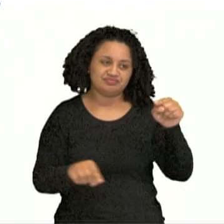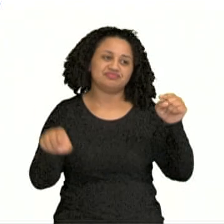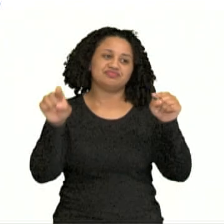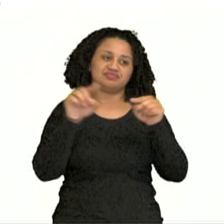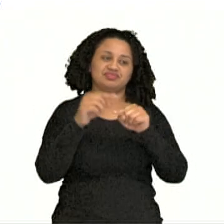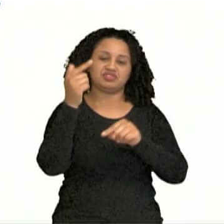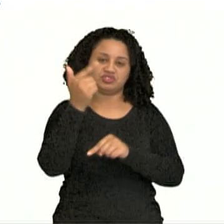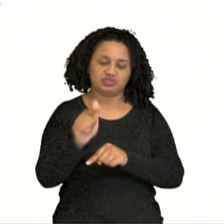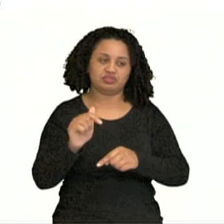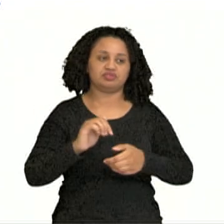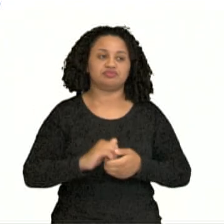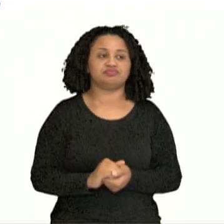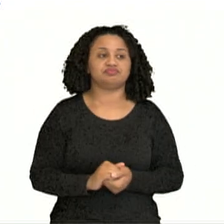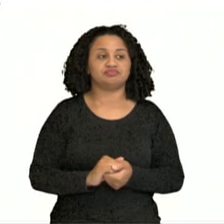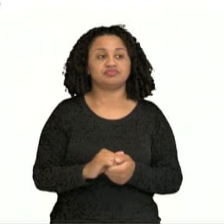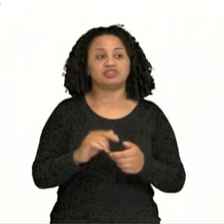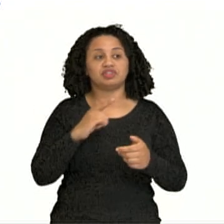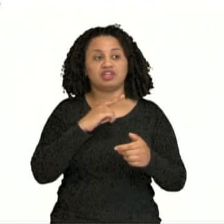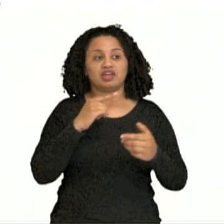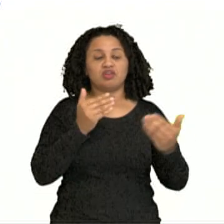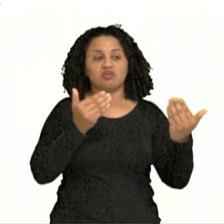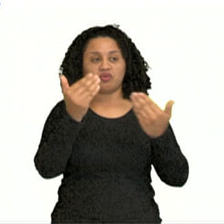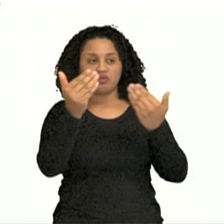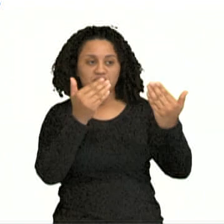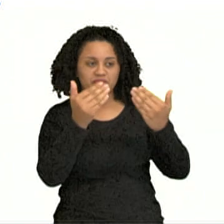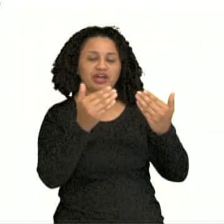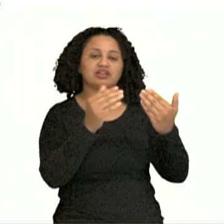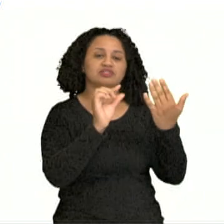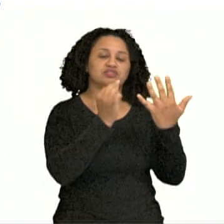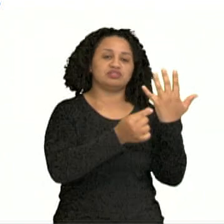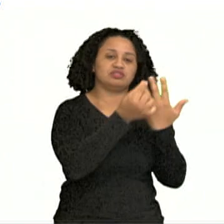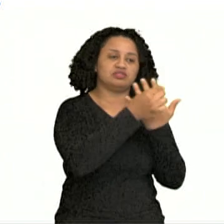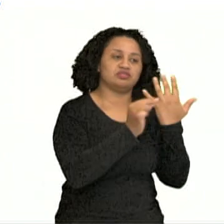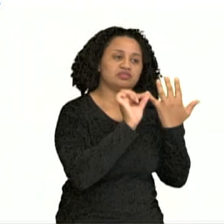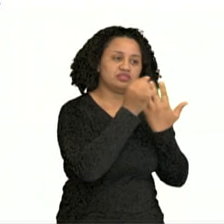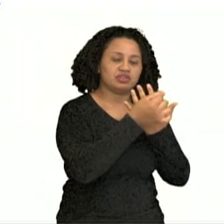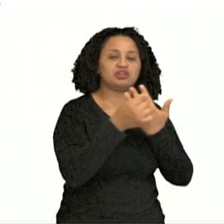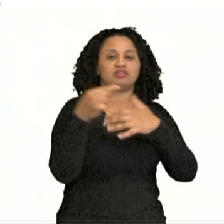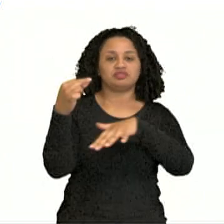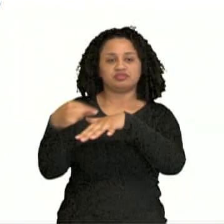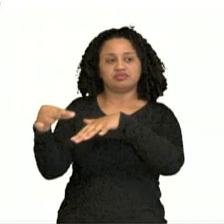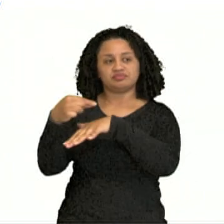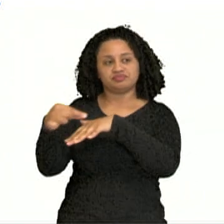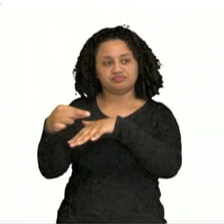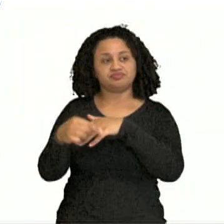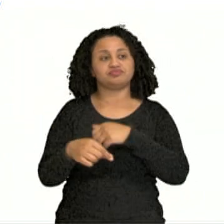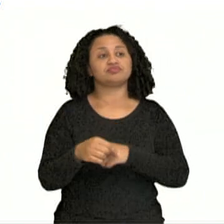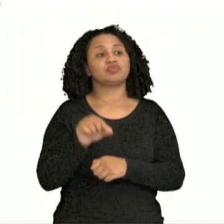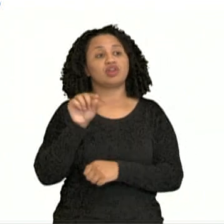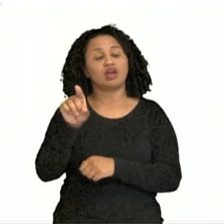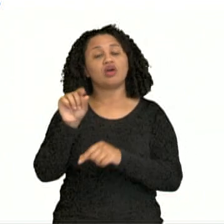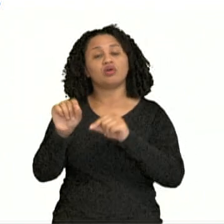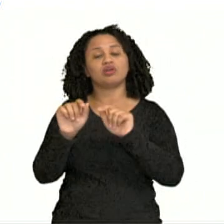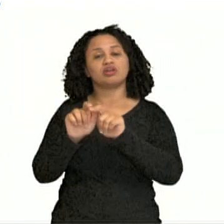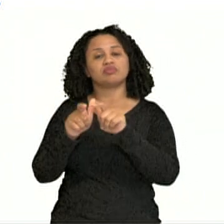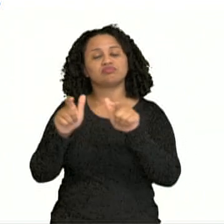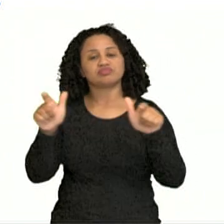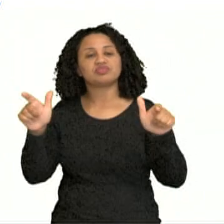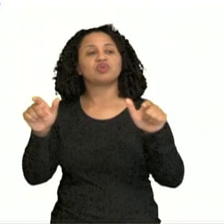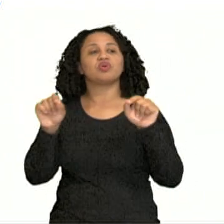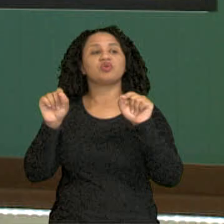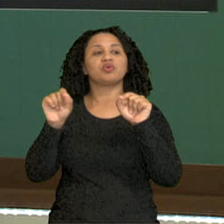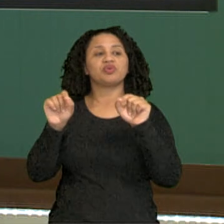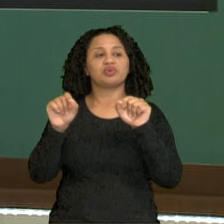recomeça. Aqui nós temos um comparativo entre briófitas e pteridófitas. Nas pteridófitas, a fase mais duradoura,